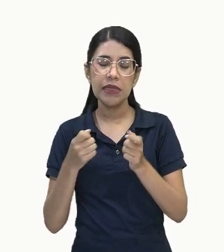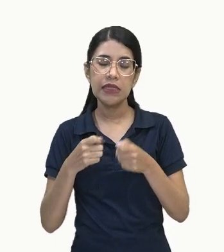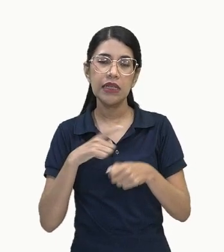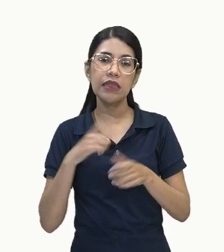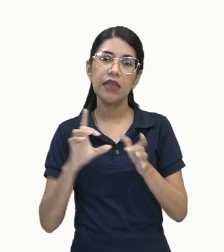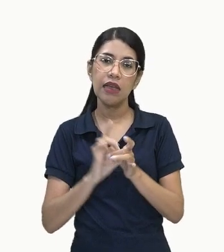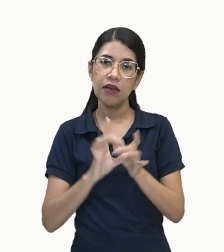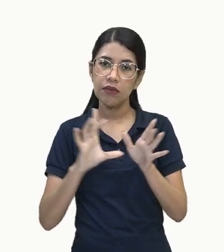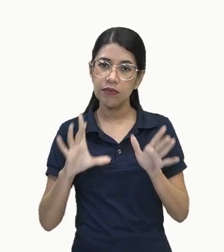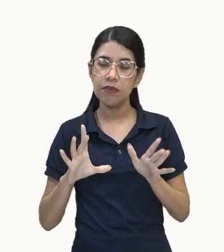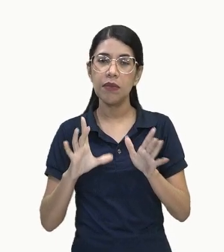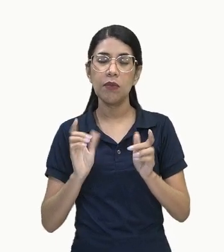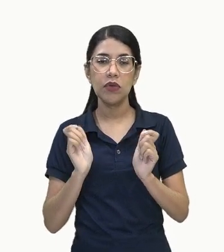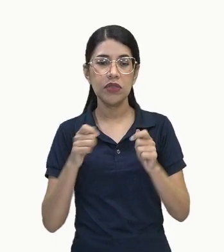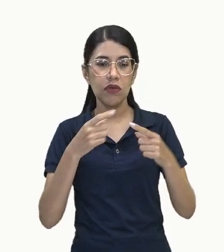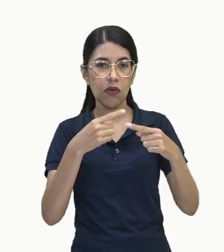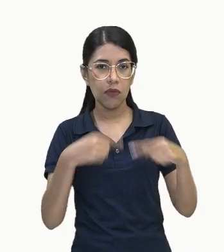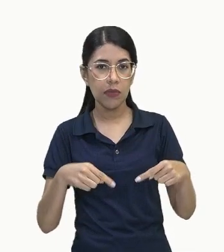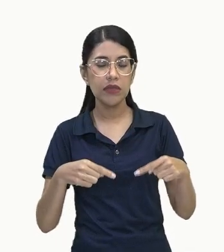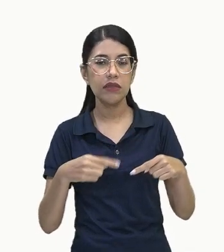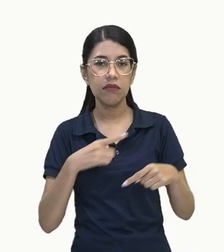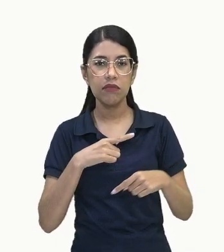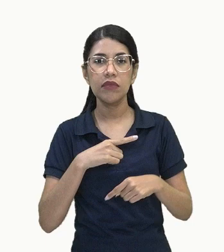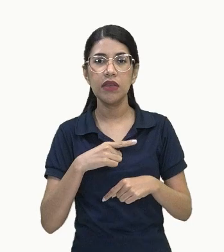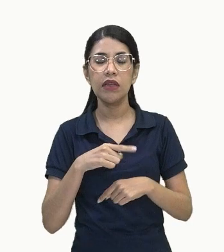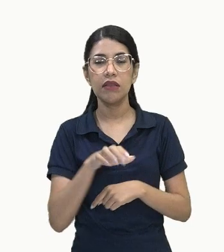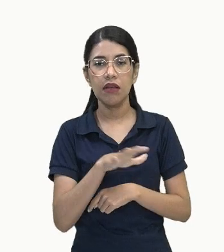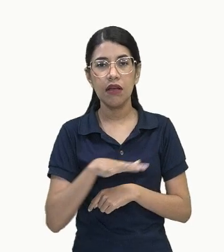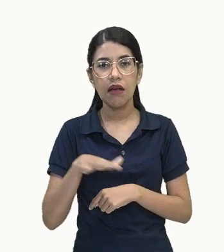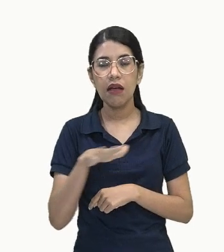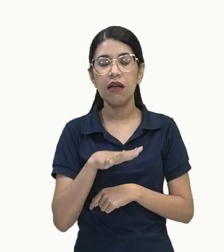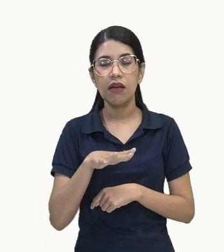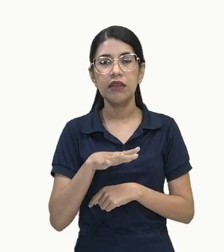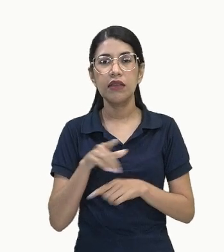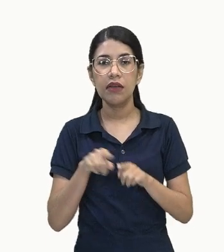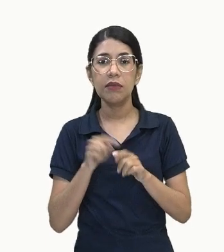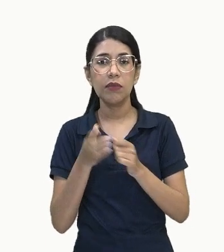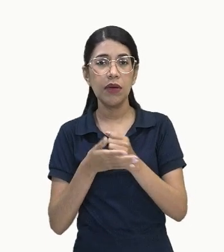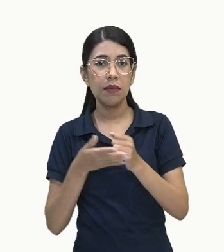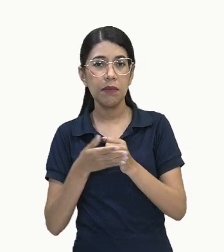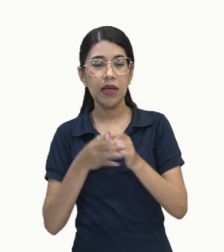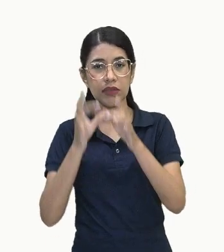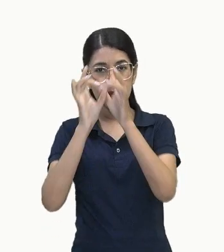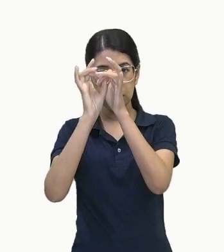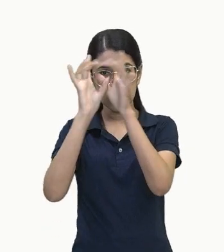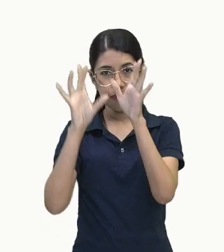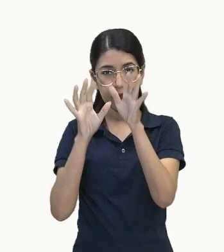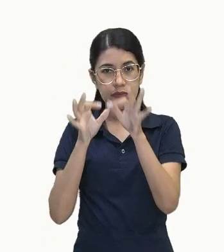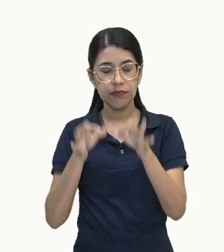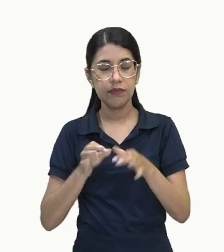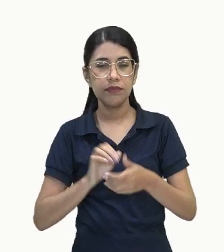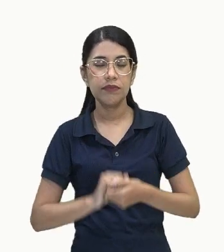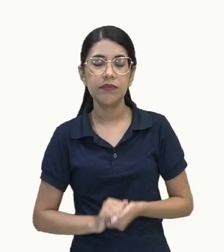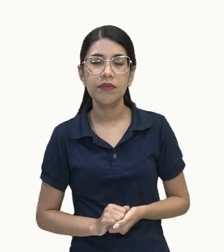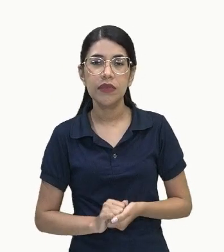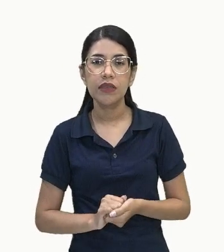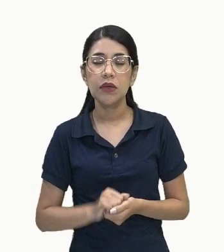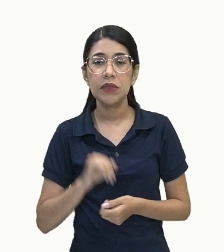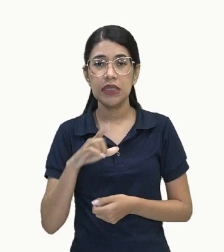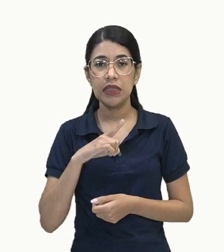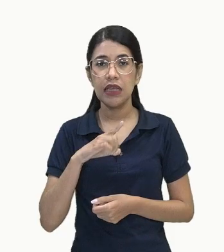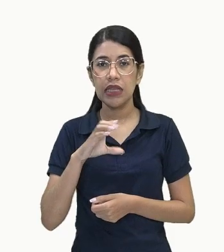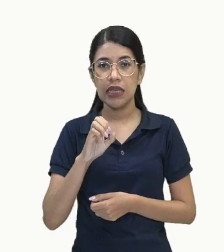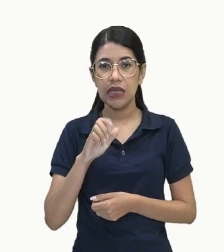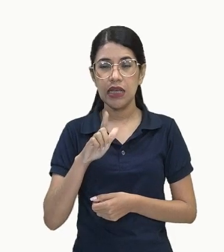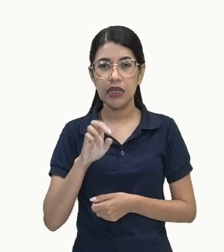tem que regular o mercado. Esse é um dos pilares do liberalismo, tá? Então, gente, quando há cartéis, a gente diz